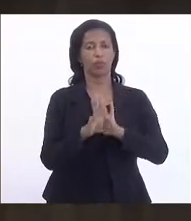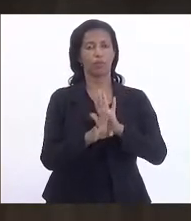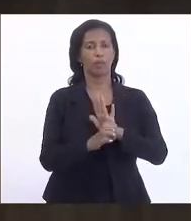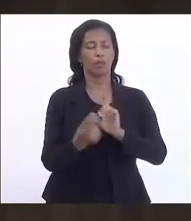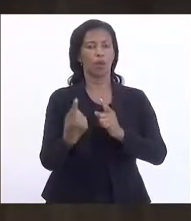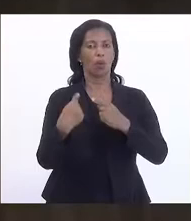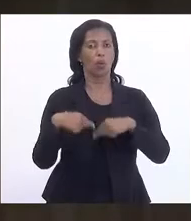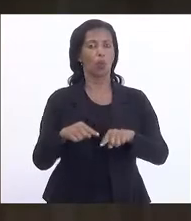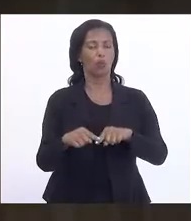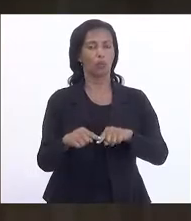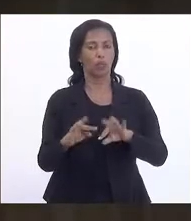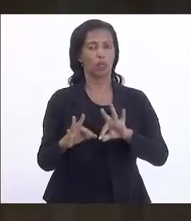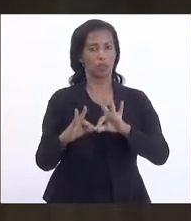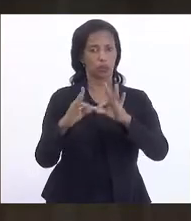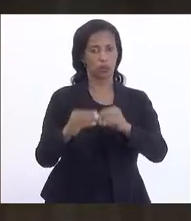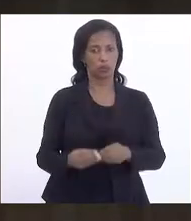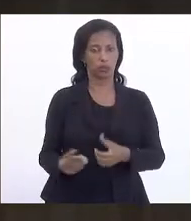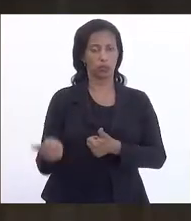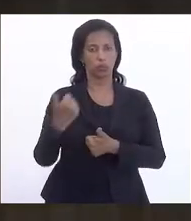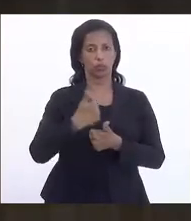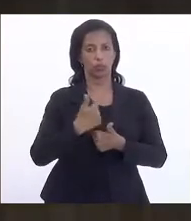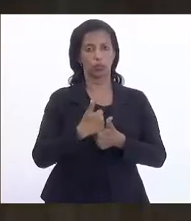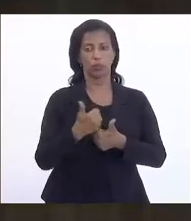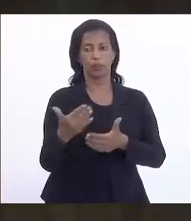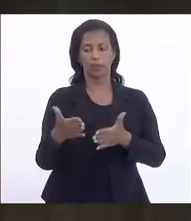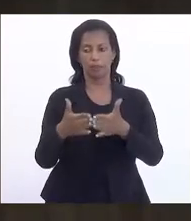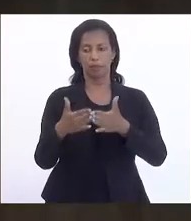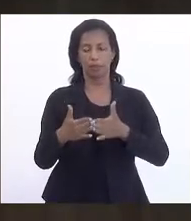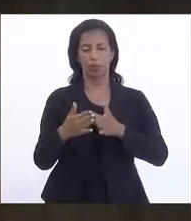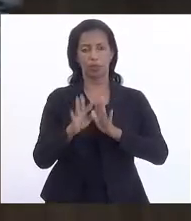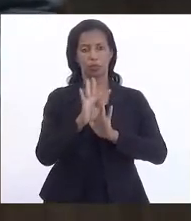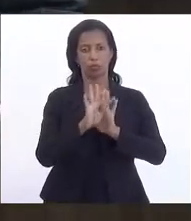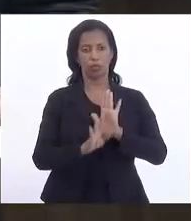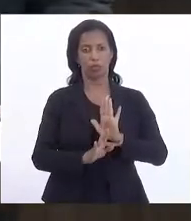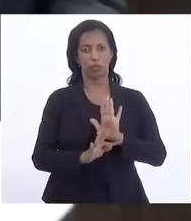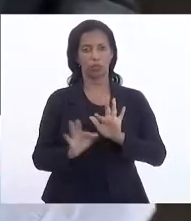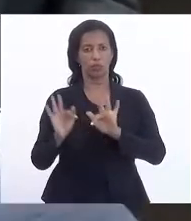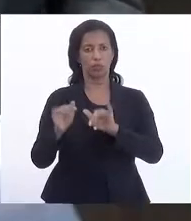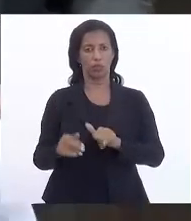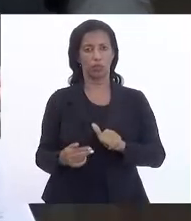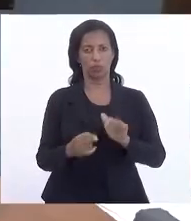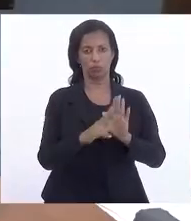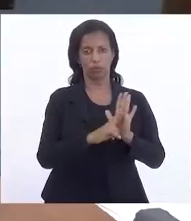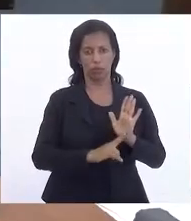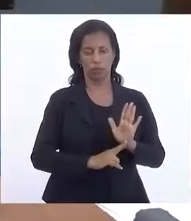contrário às demais emendas, concluindo por substitutivo, pedindo forma final de redação. Sr. Presidente,